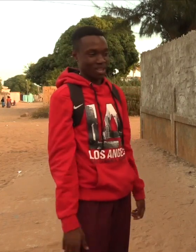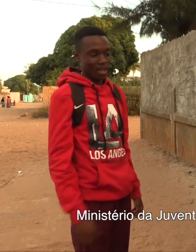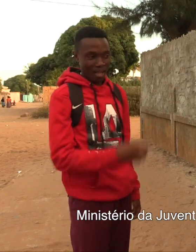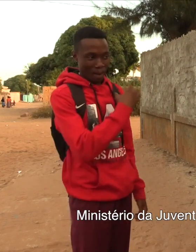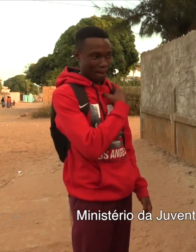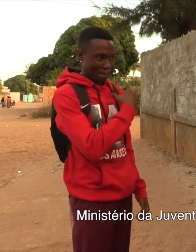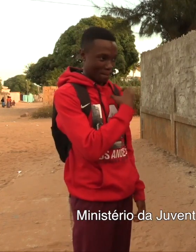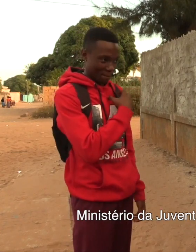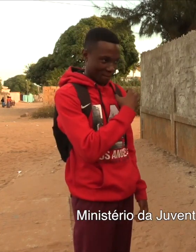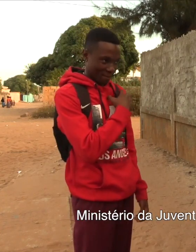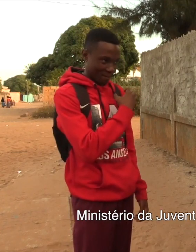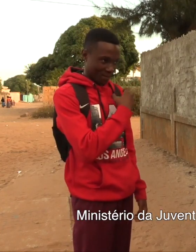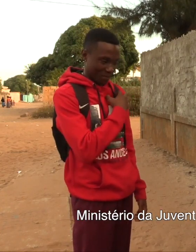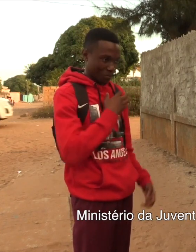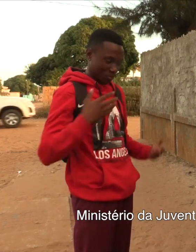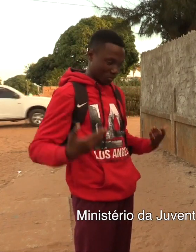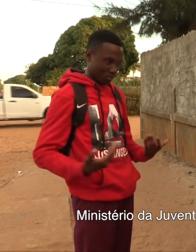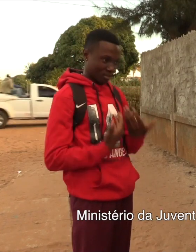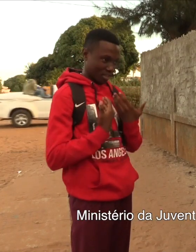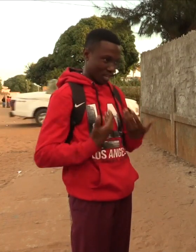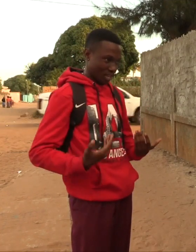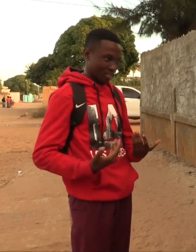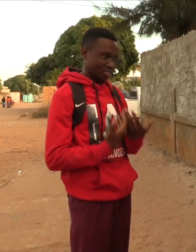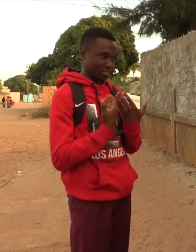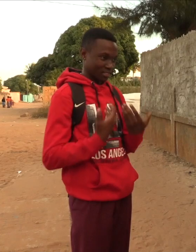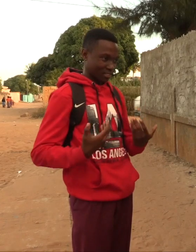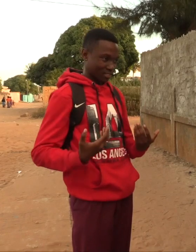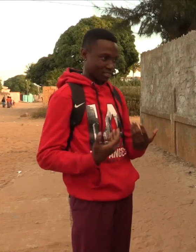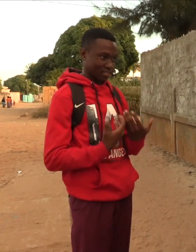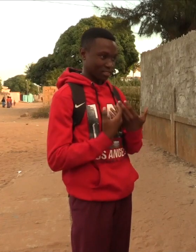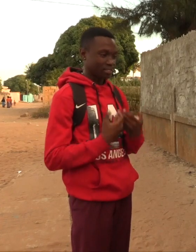Ministério da Juventude e Desportos